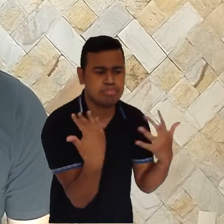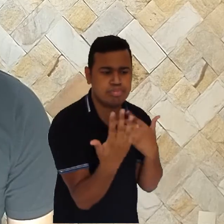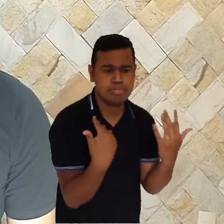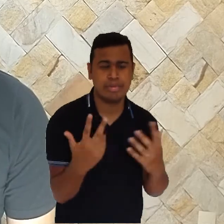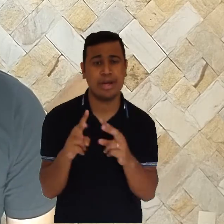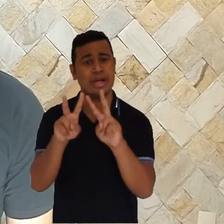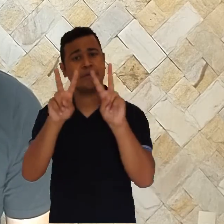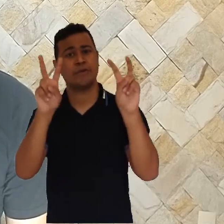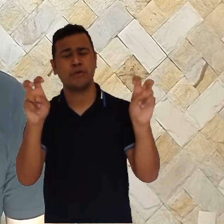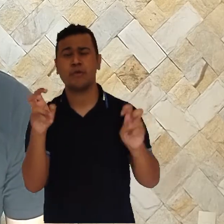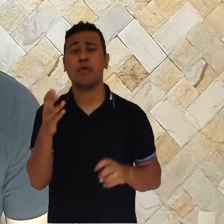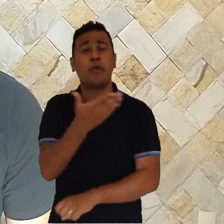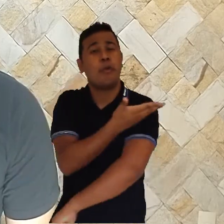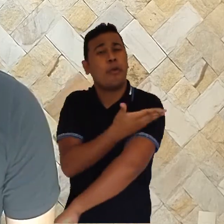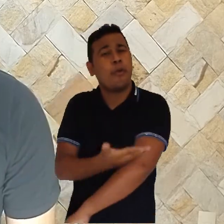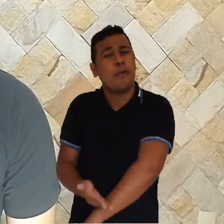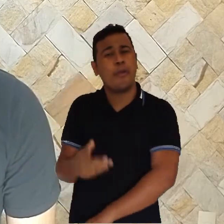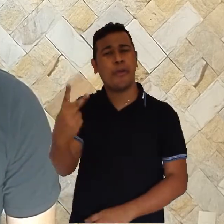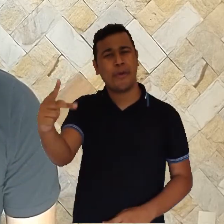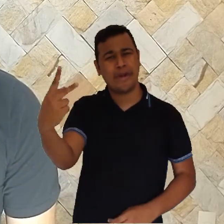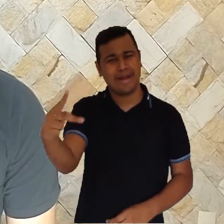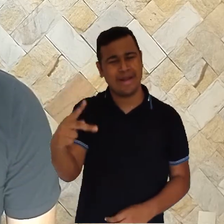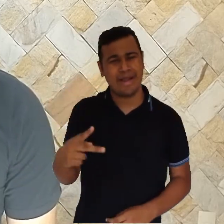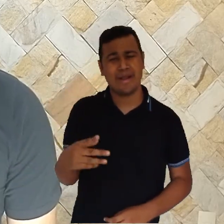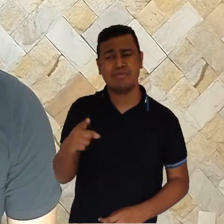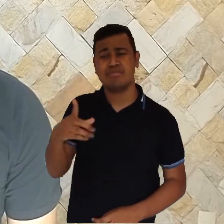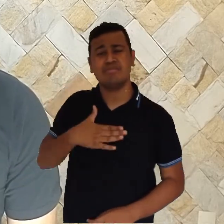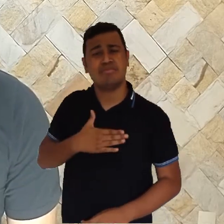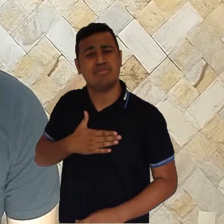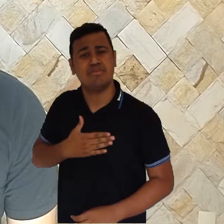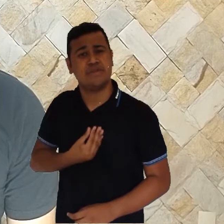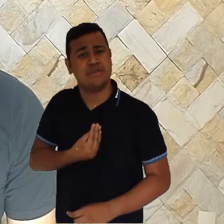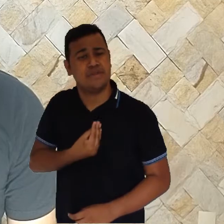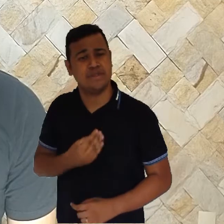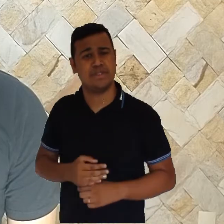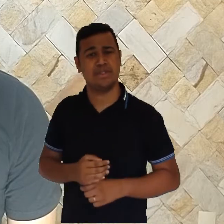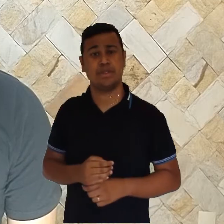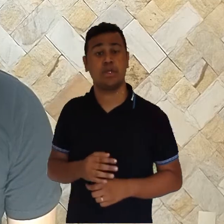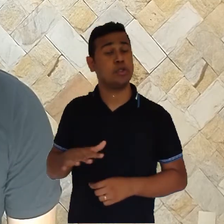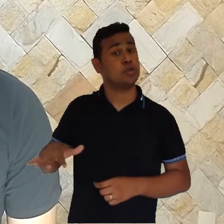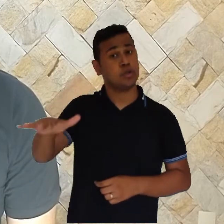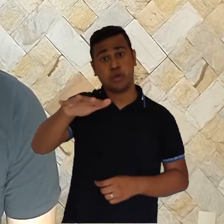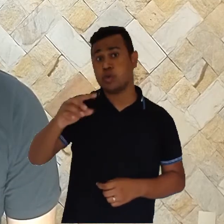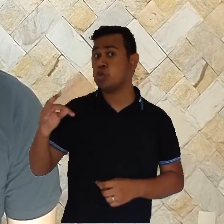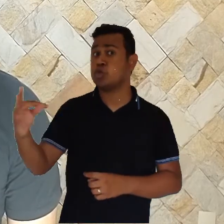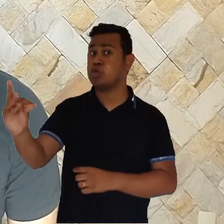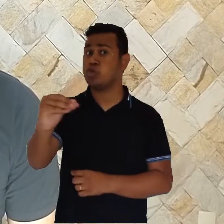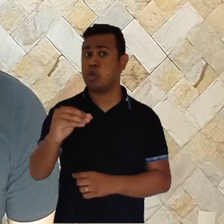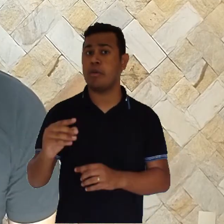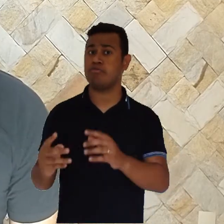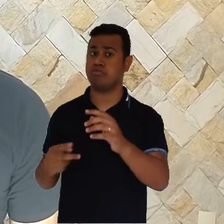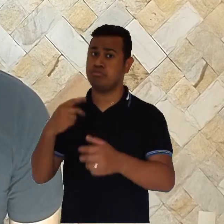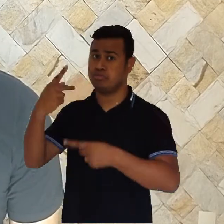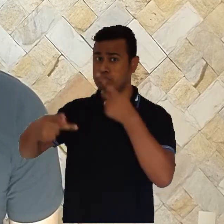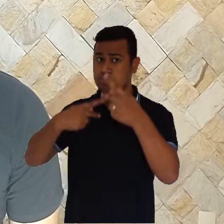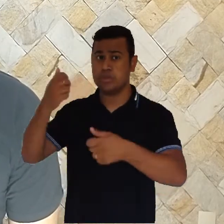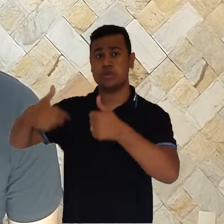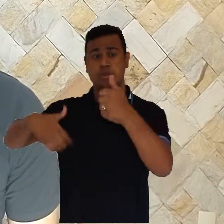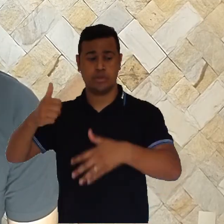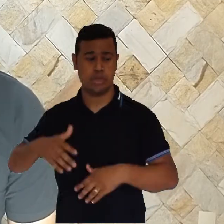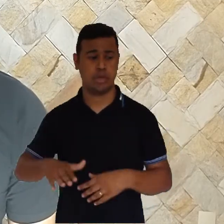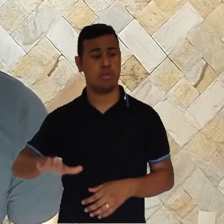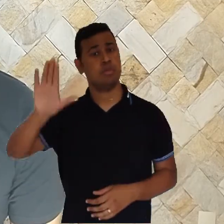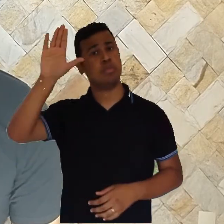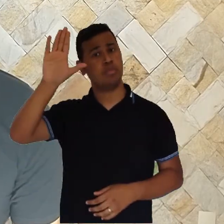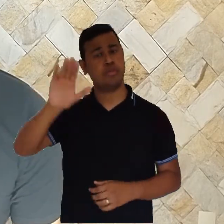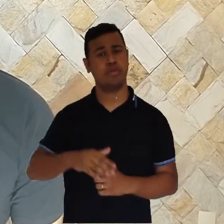comum ao cotidiano do adolescente e dar espaço para todos falarem, levantando a mão ou se inscrevendo